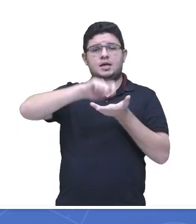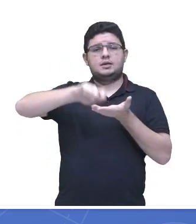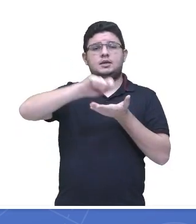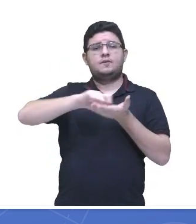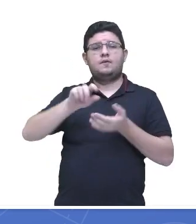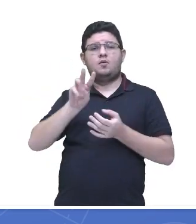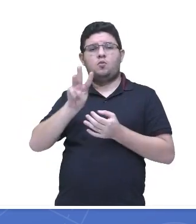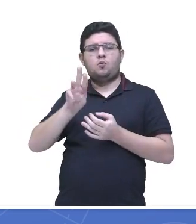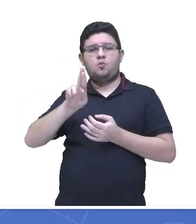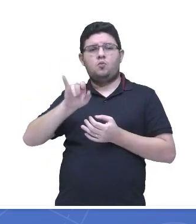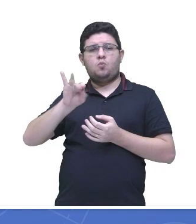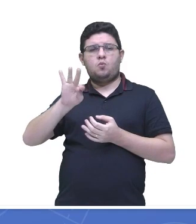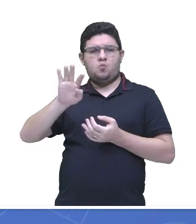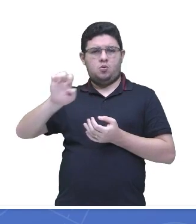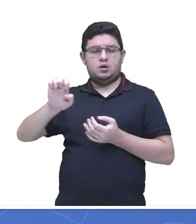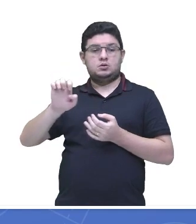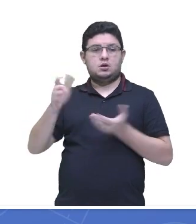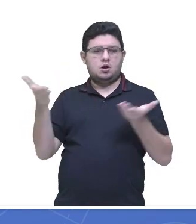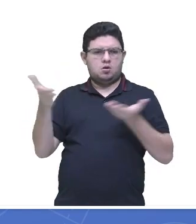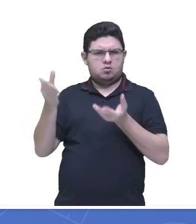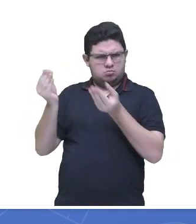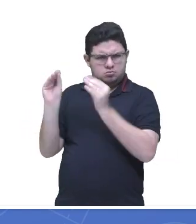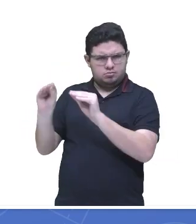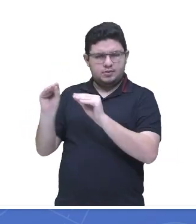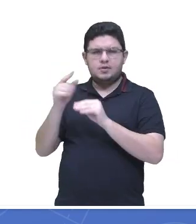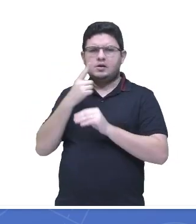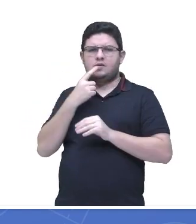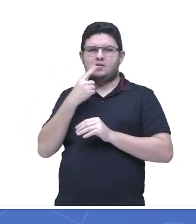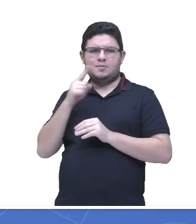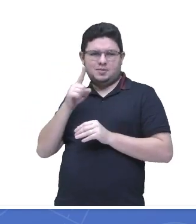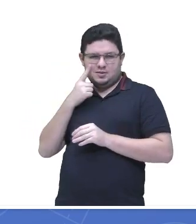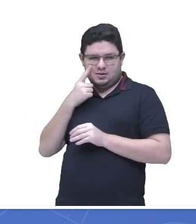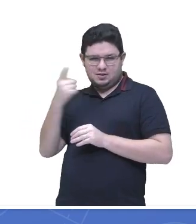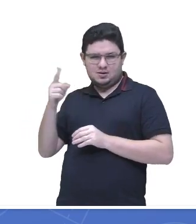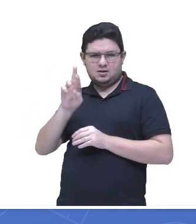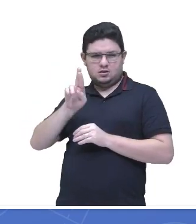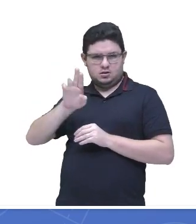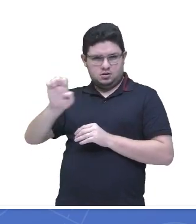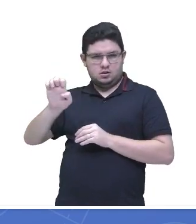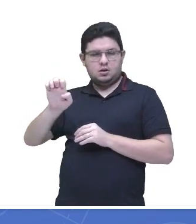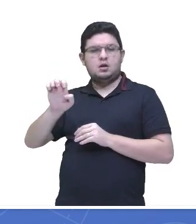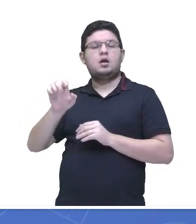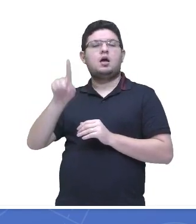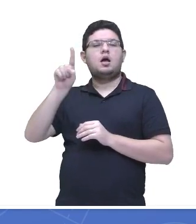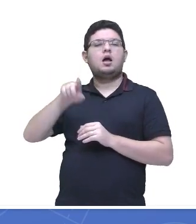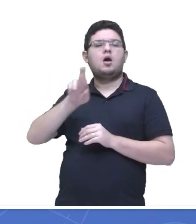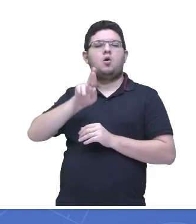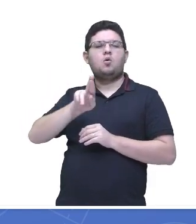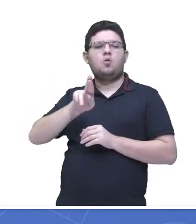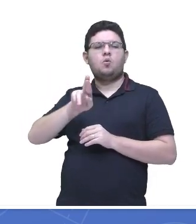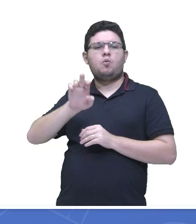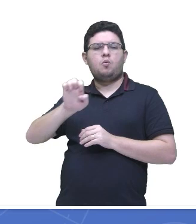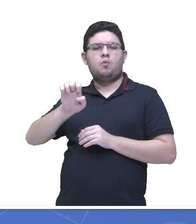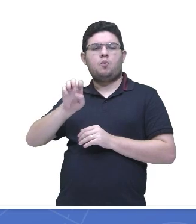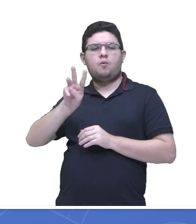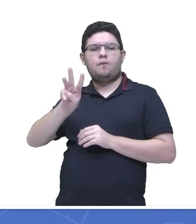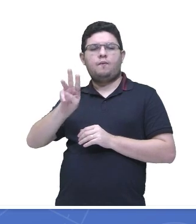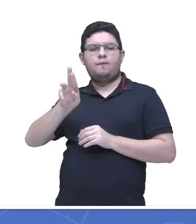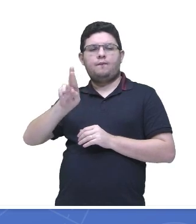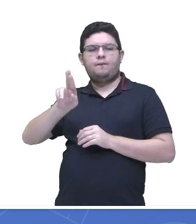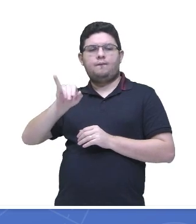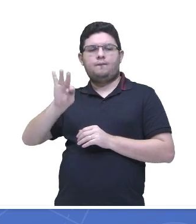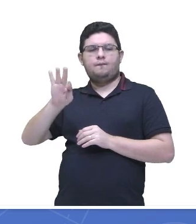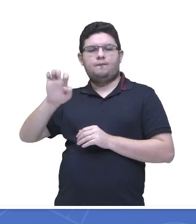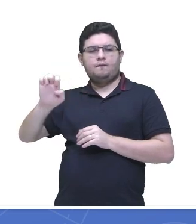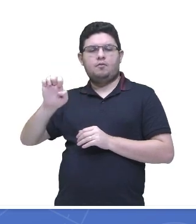a partir dessa palavra raiz, que é o verbo write, escrever. Eu